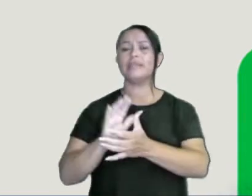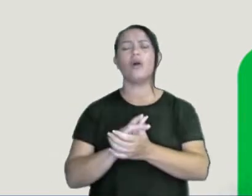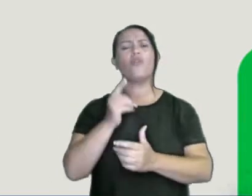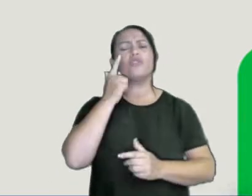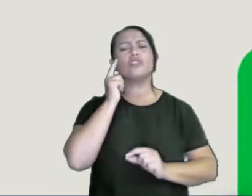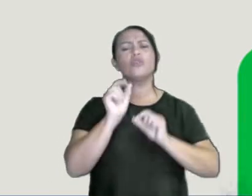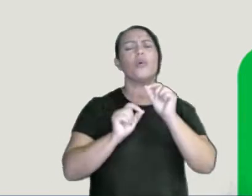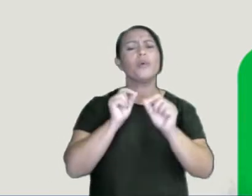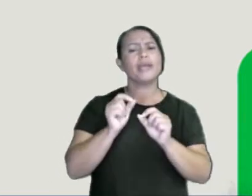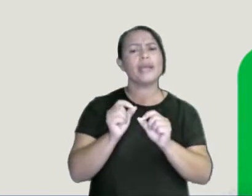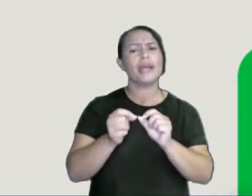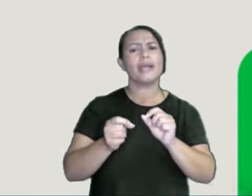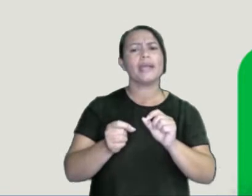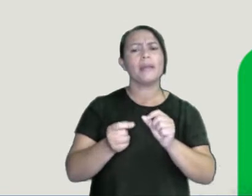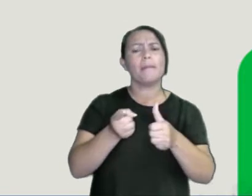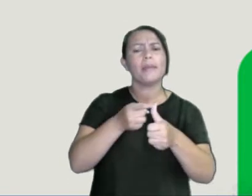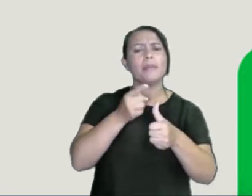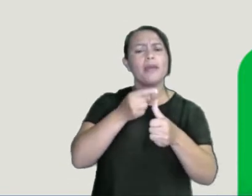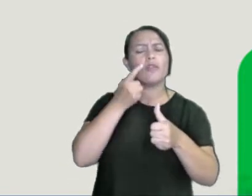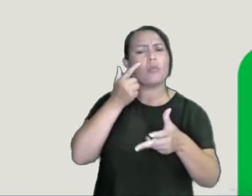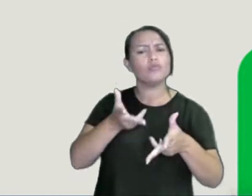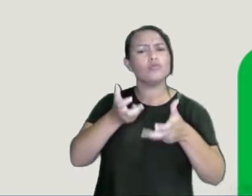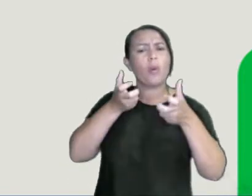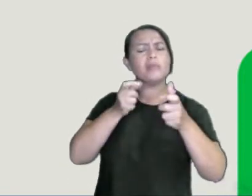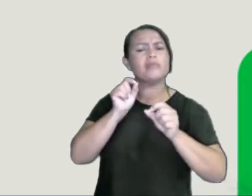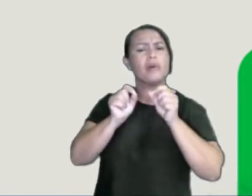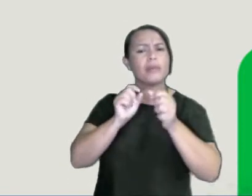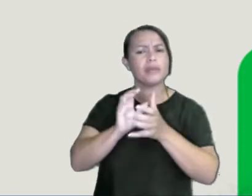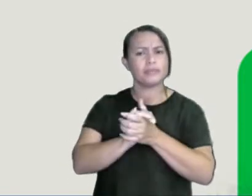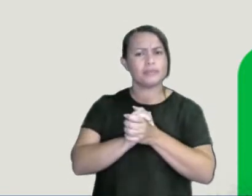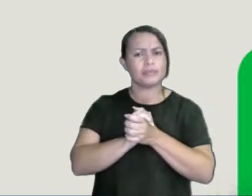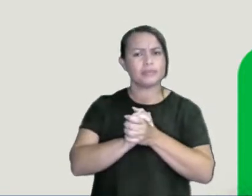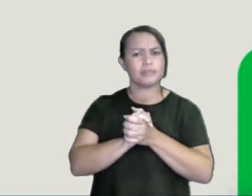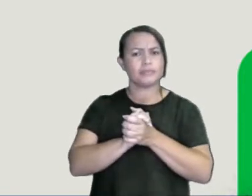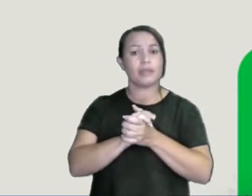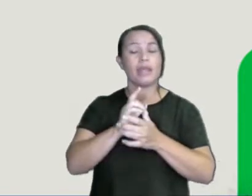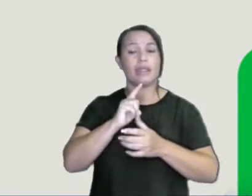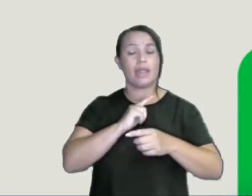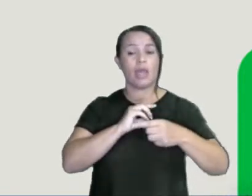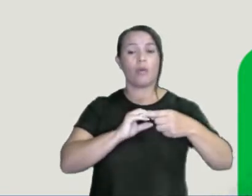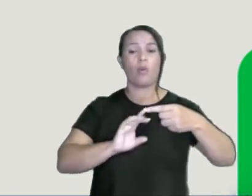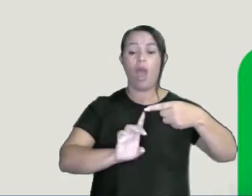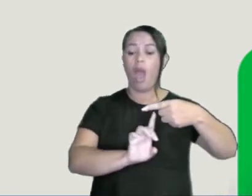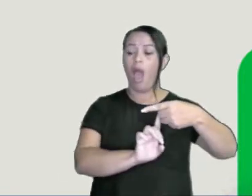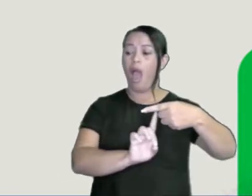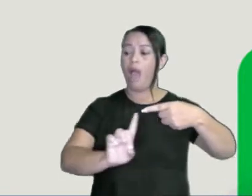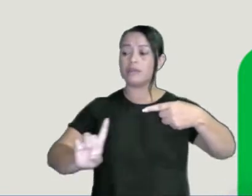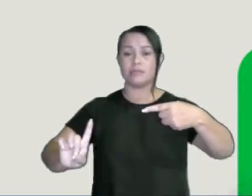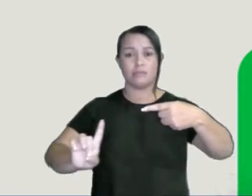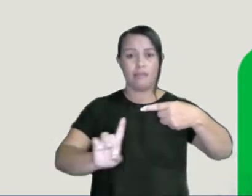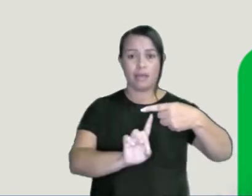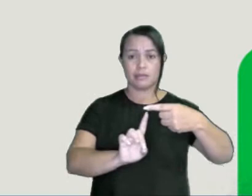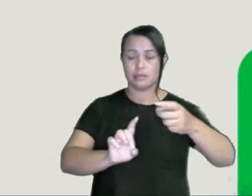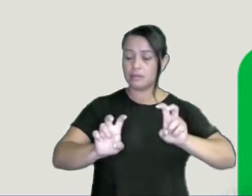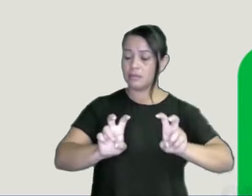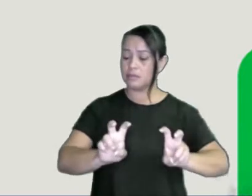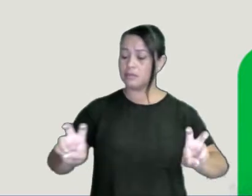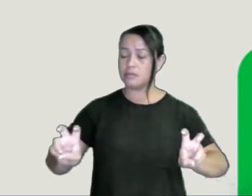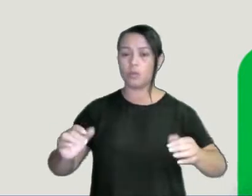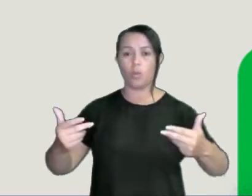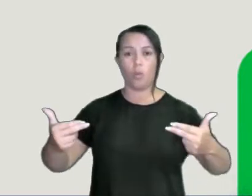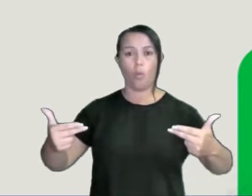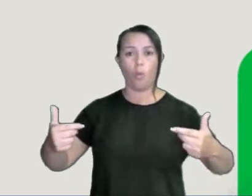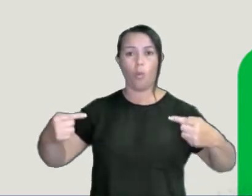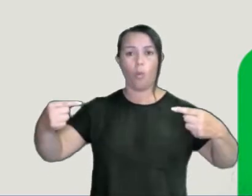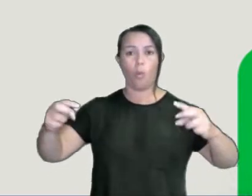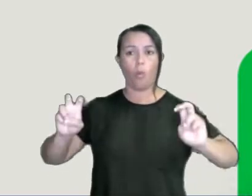O que é que nós primeiro vamos observar o seguinte. As minhas bases aqui são o quê? Iguais, não é